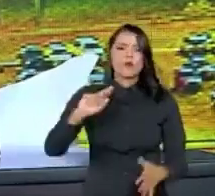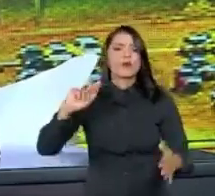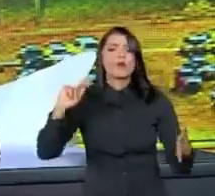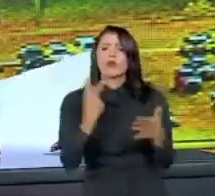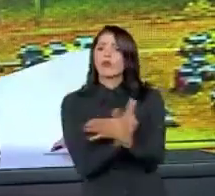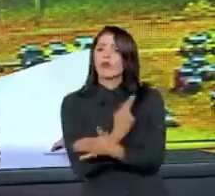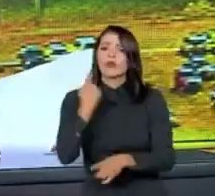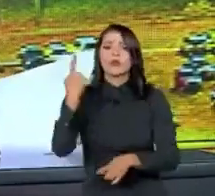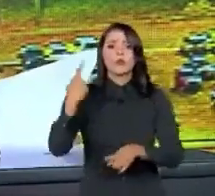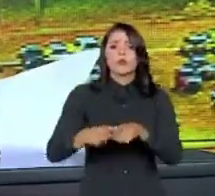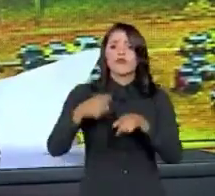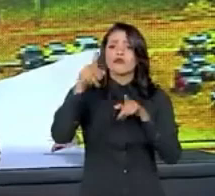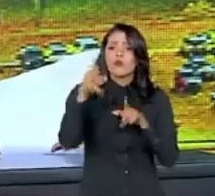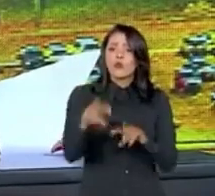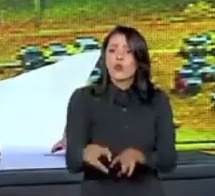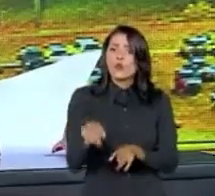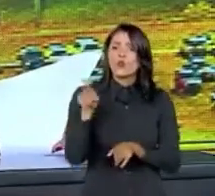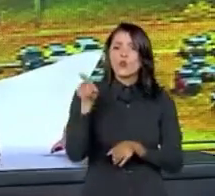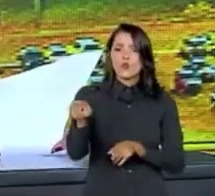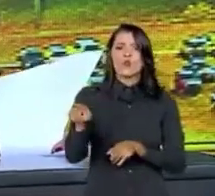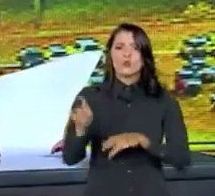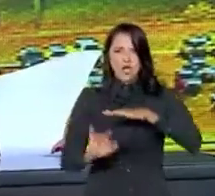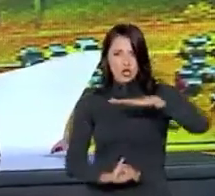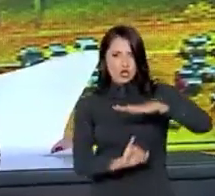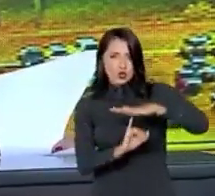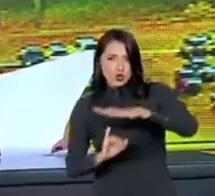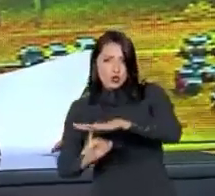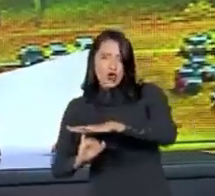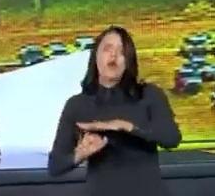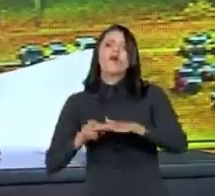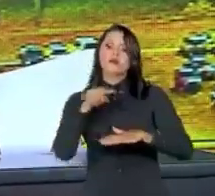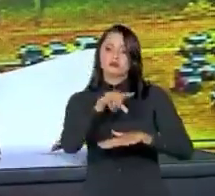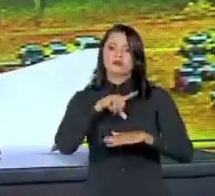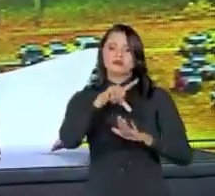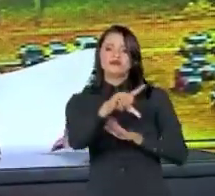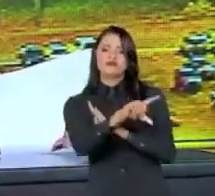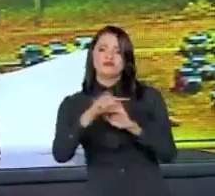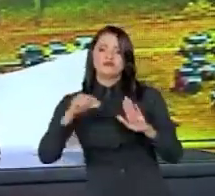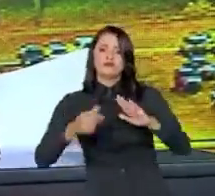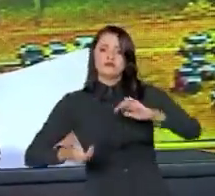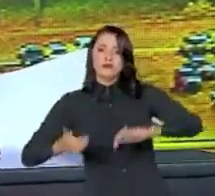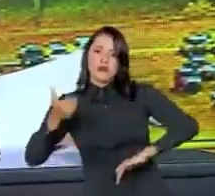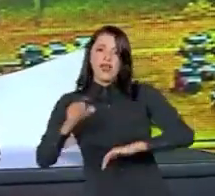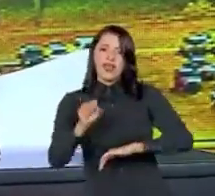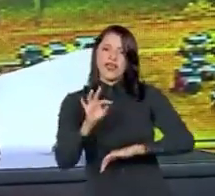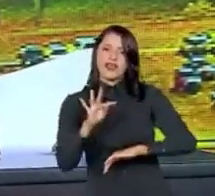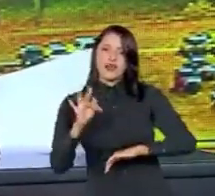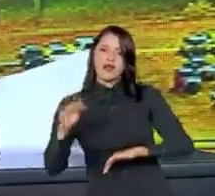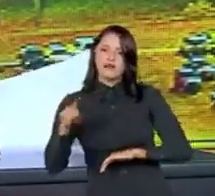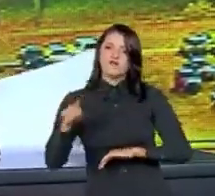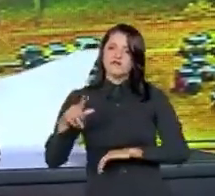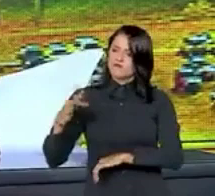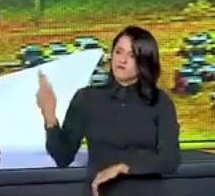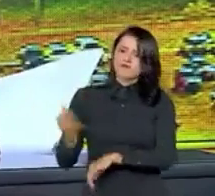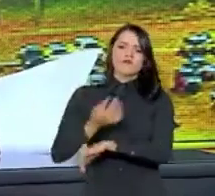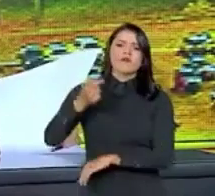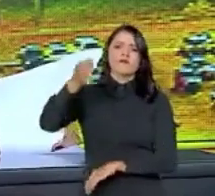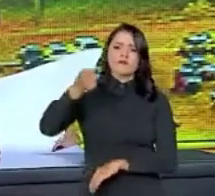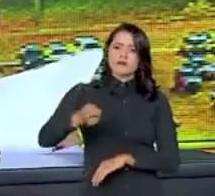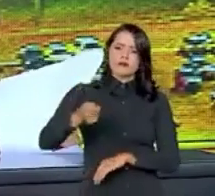foi exatamente essas instituições que foram firmes e